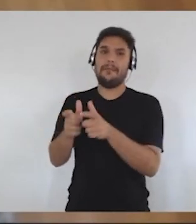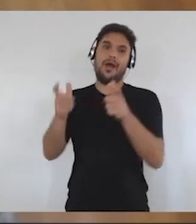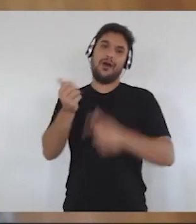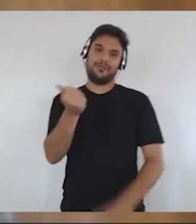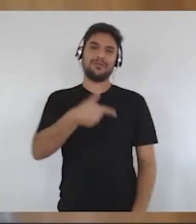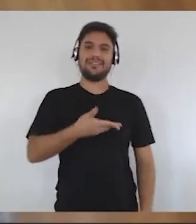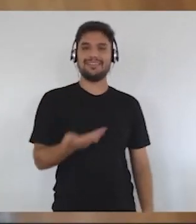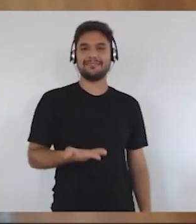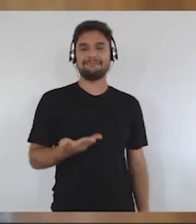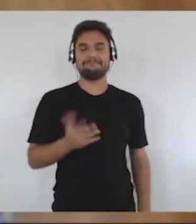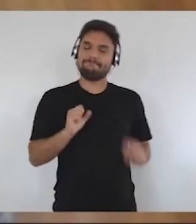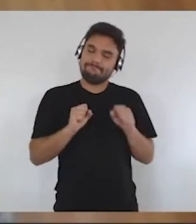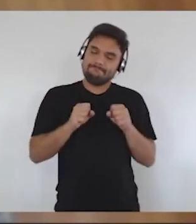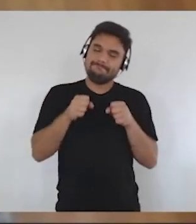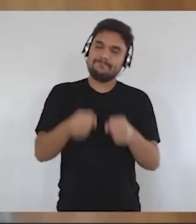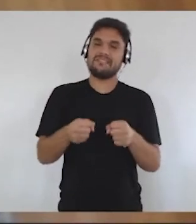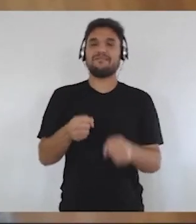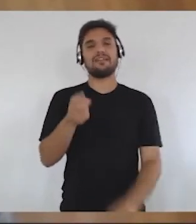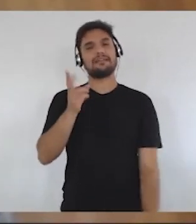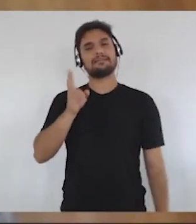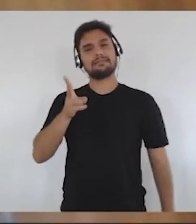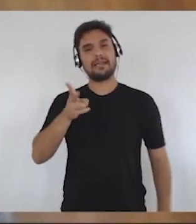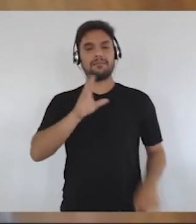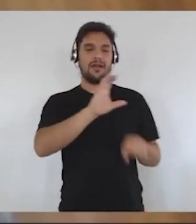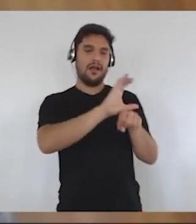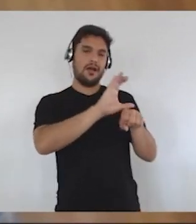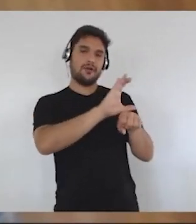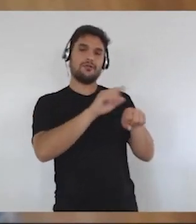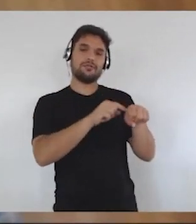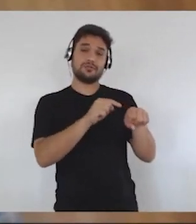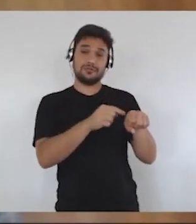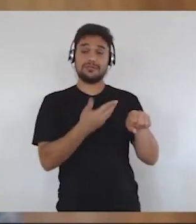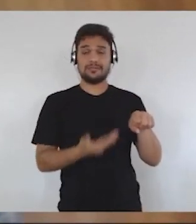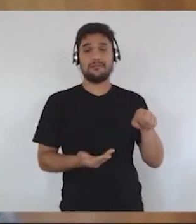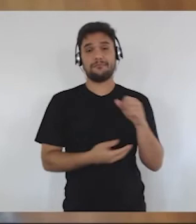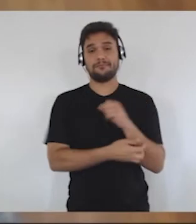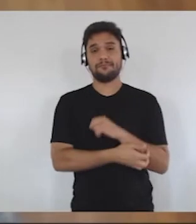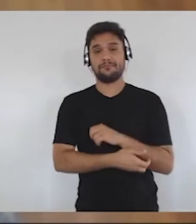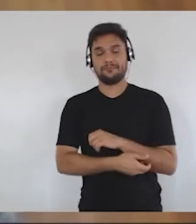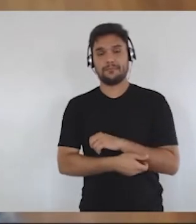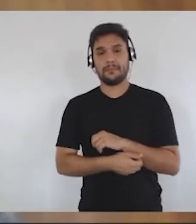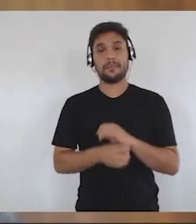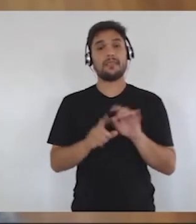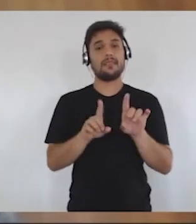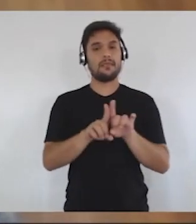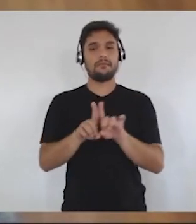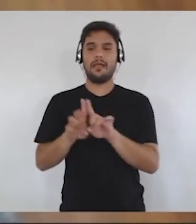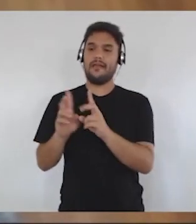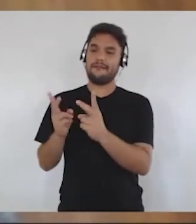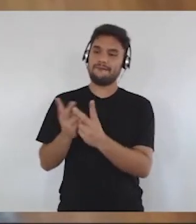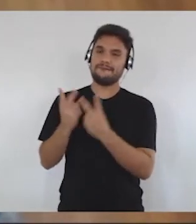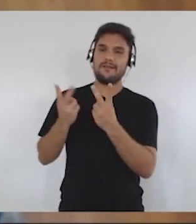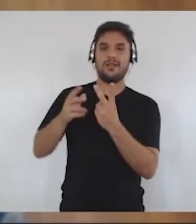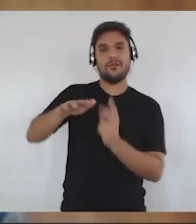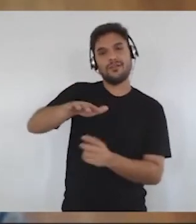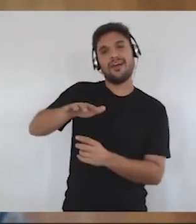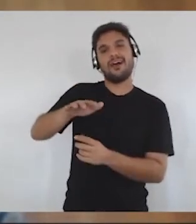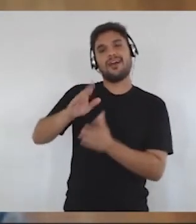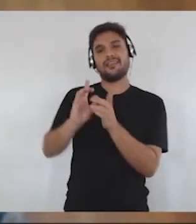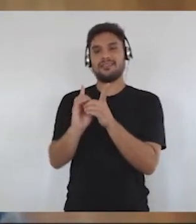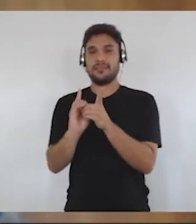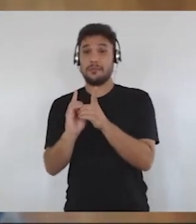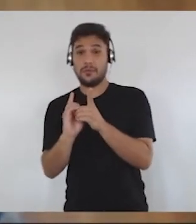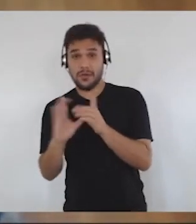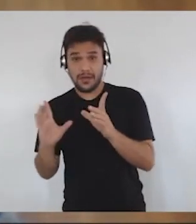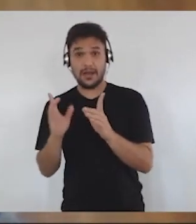uma defensora intransigente da Constituição da República Federativa do Brasil, de valores democráticos, dos preceitos